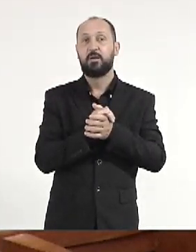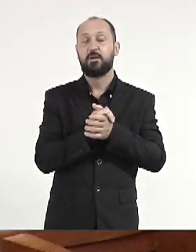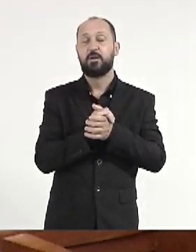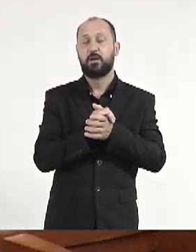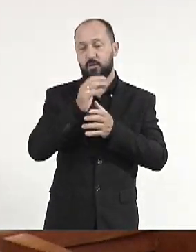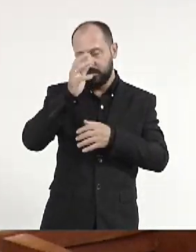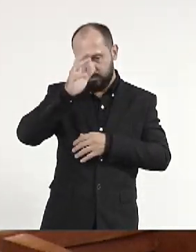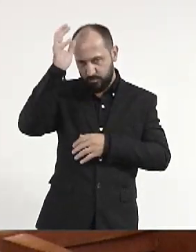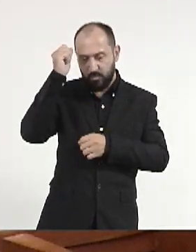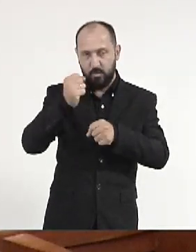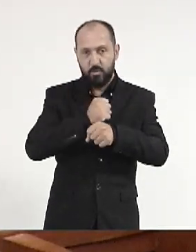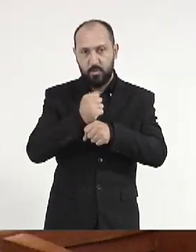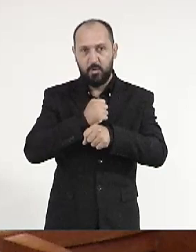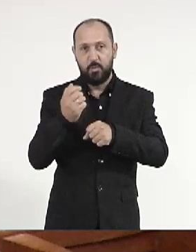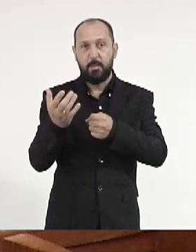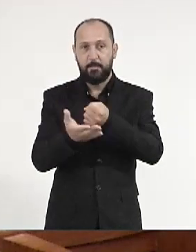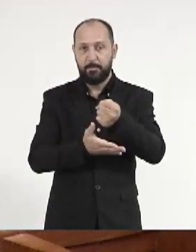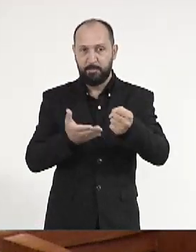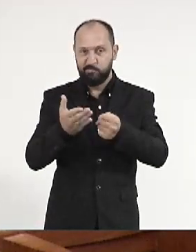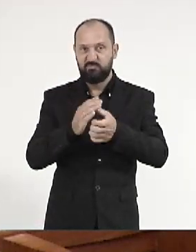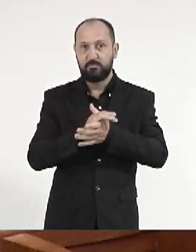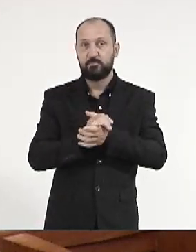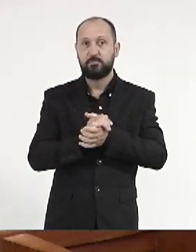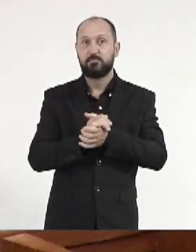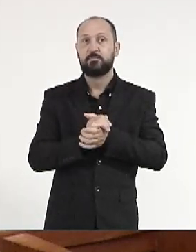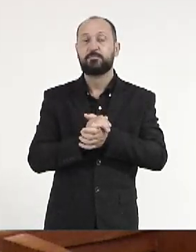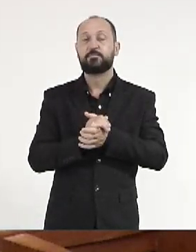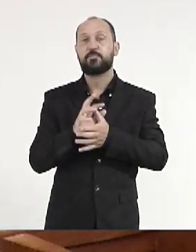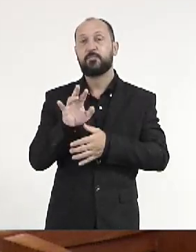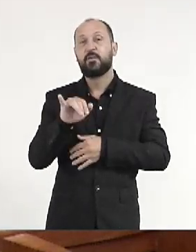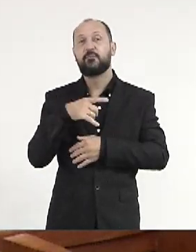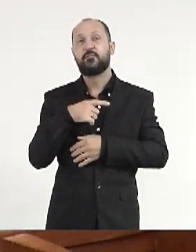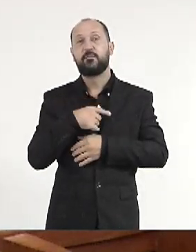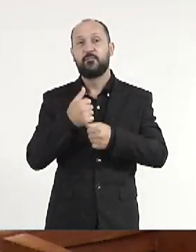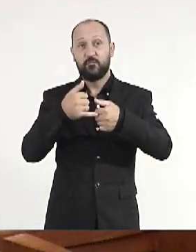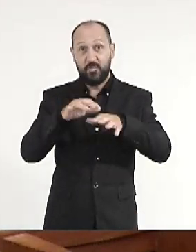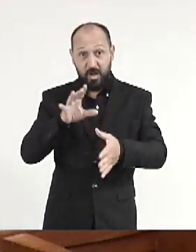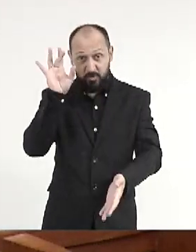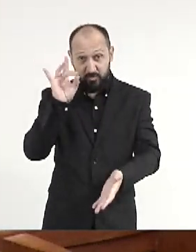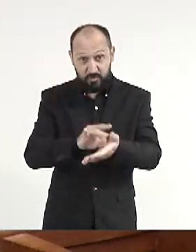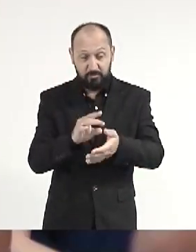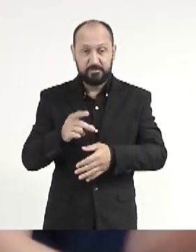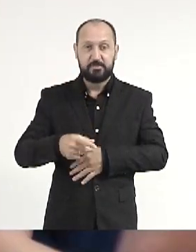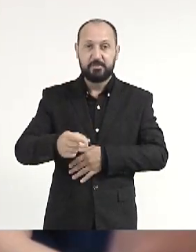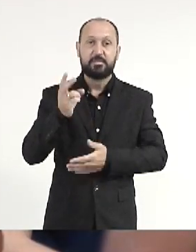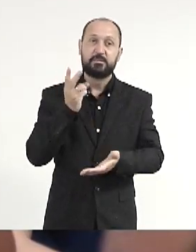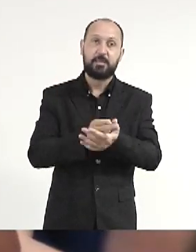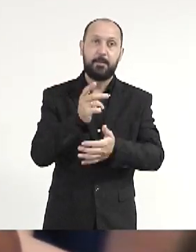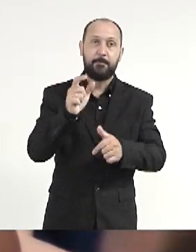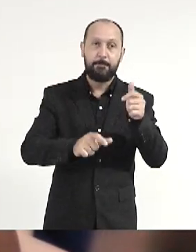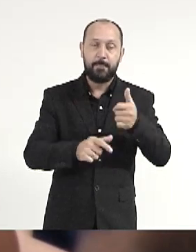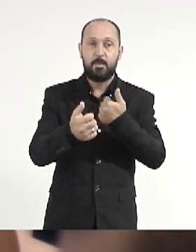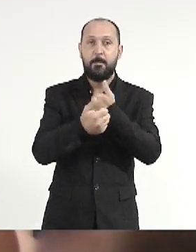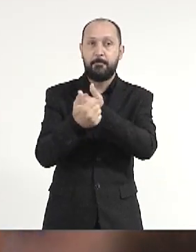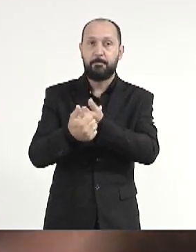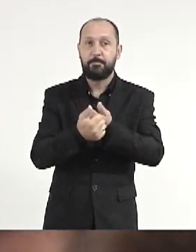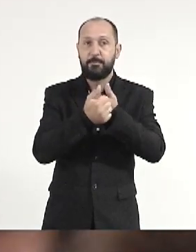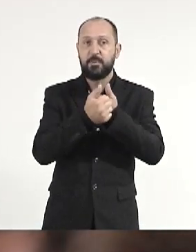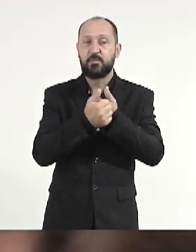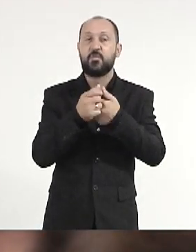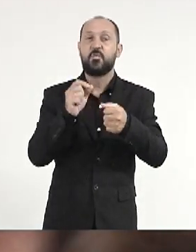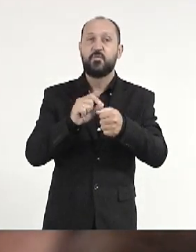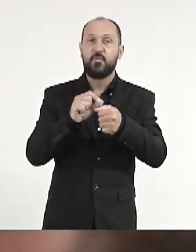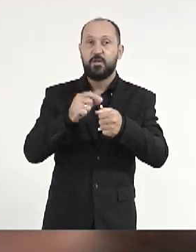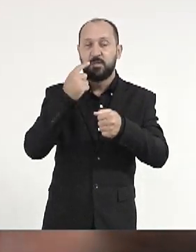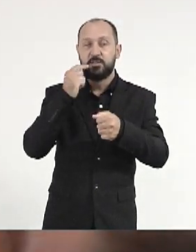os bombeiros criaram uma base que vai ficar definitivamente, onde vai ter sempre pessoas por perto. Estão fazendo